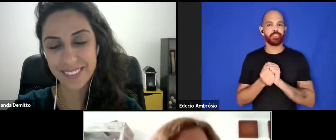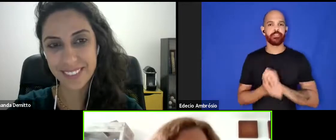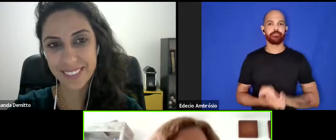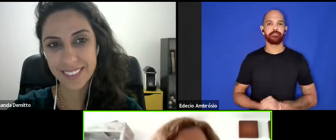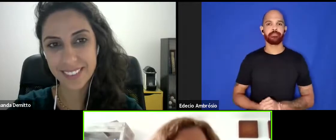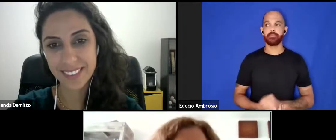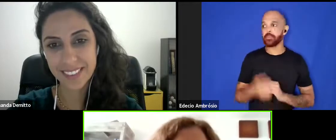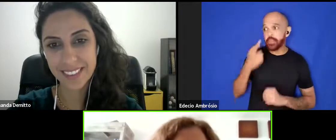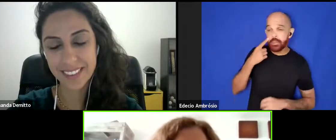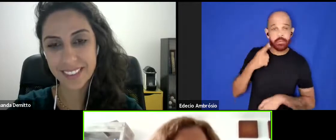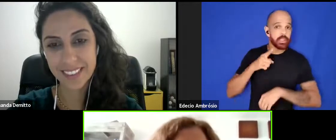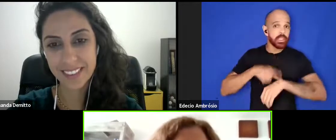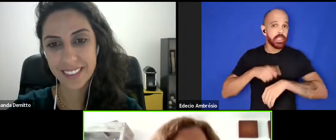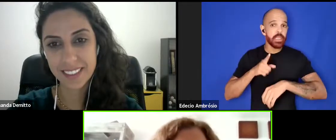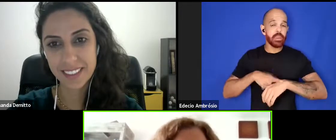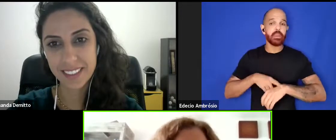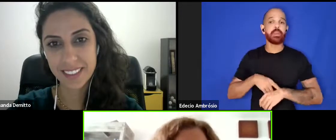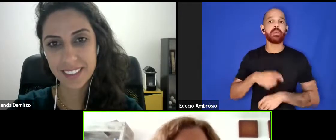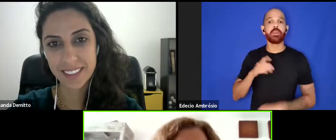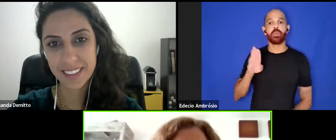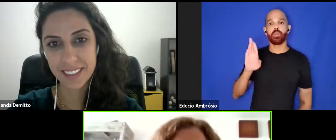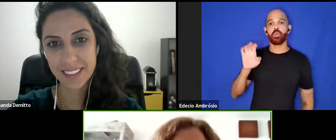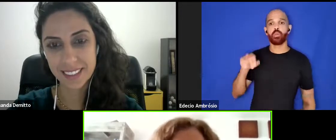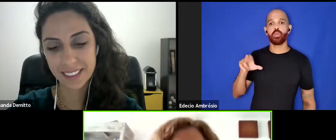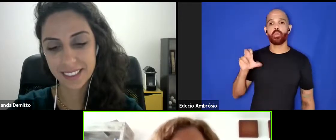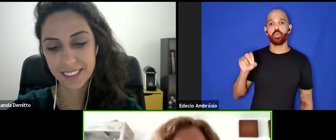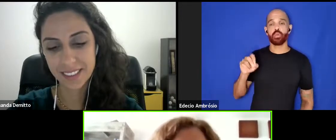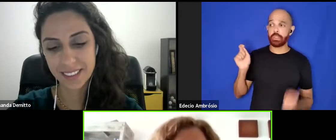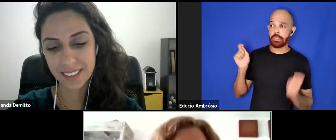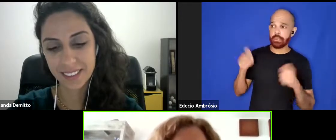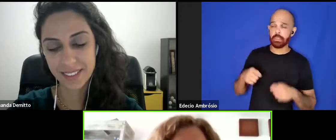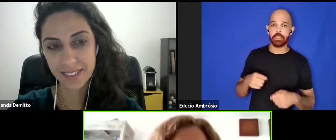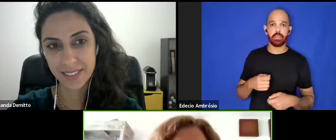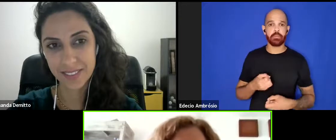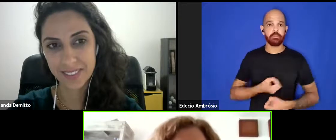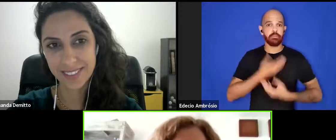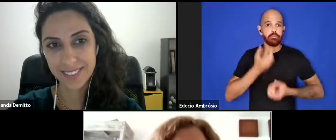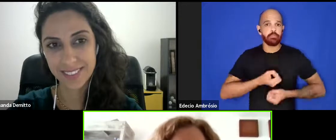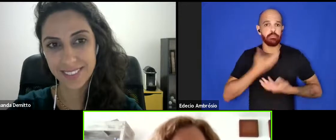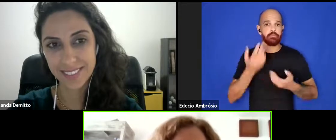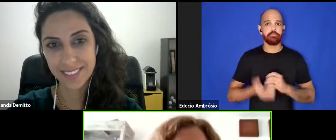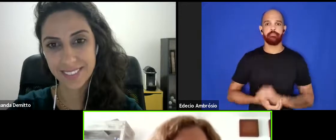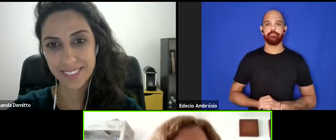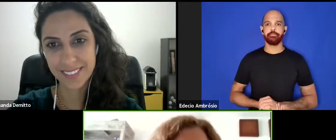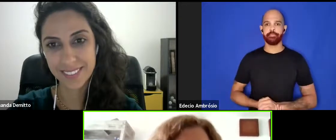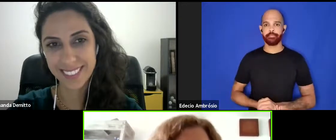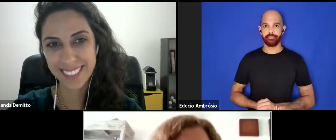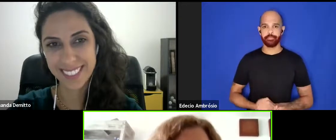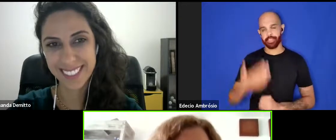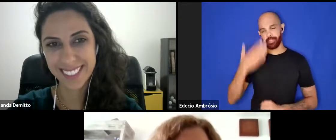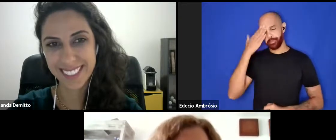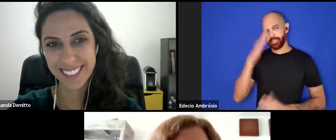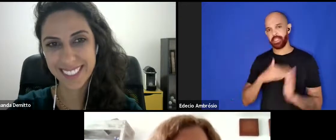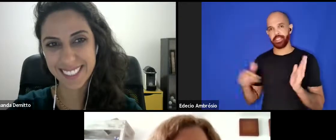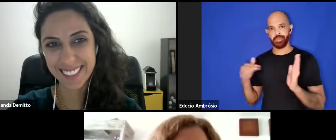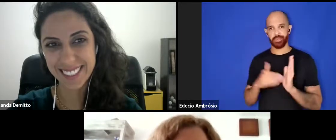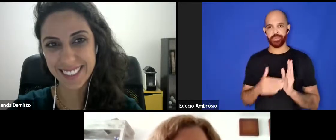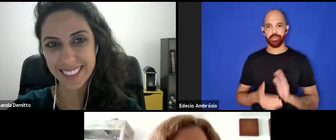gente tivesse tempo, que o Bruno pudesse se manifestar aqui. Obrigada a todos.